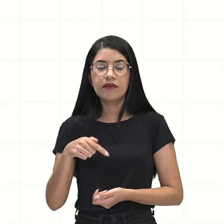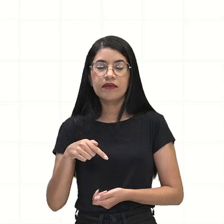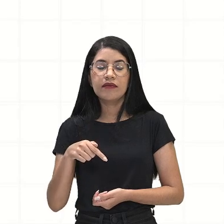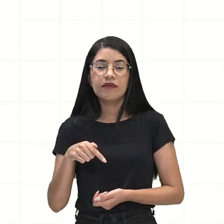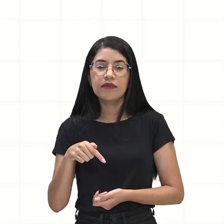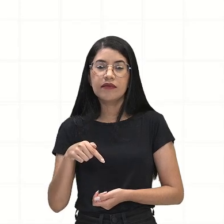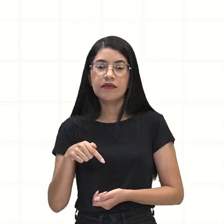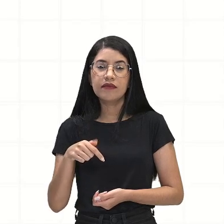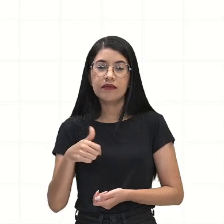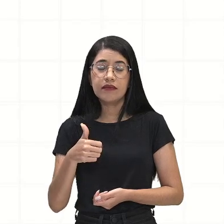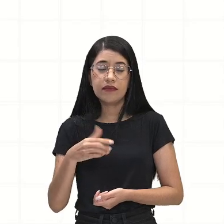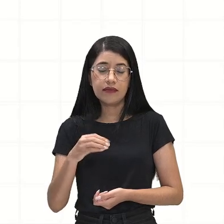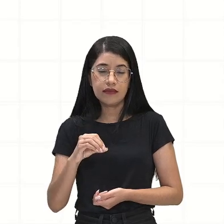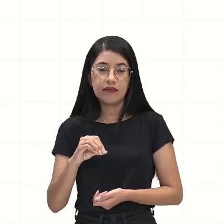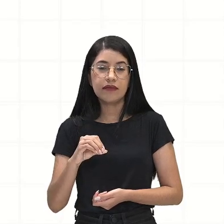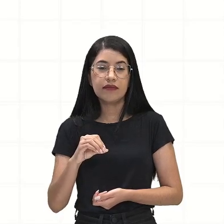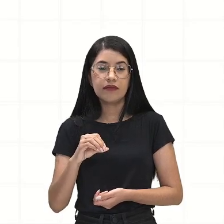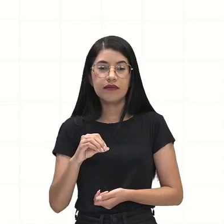6, 10...